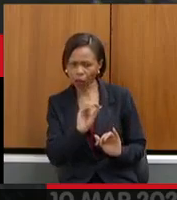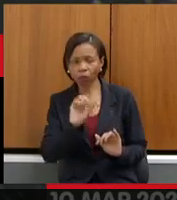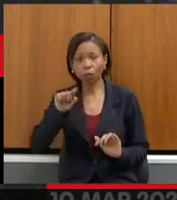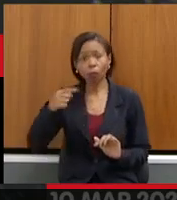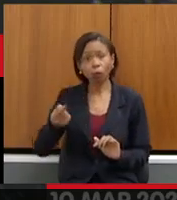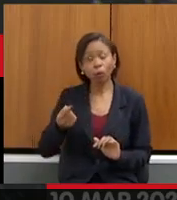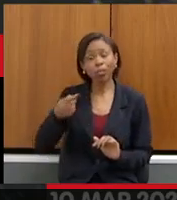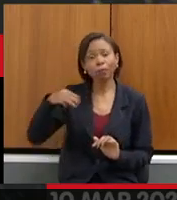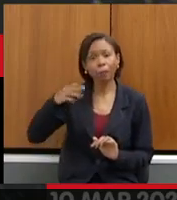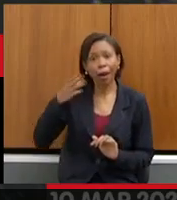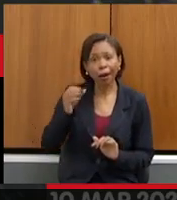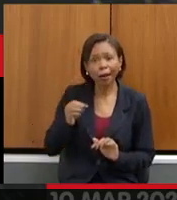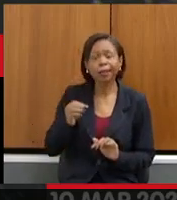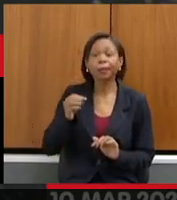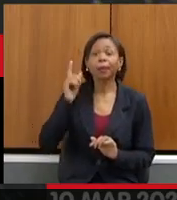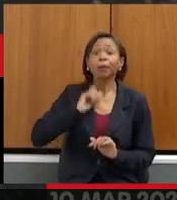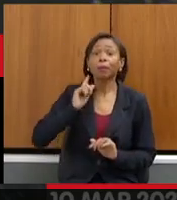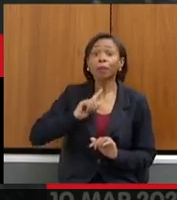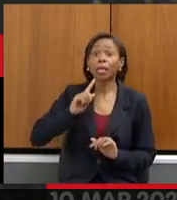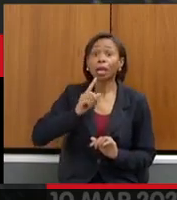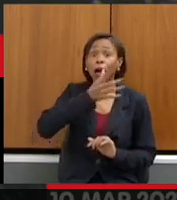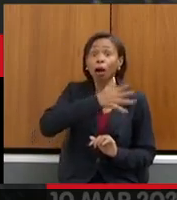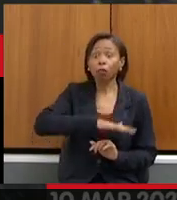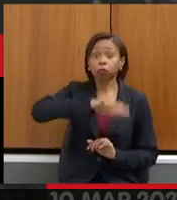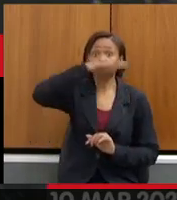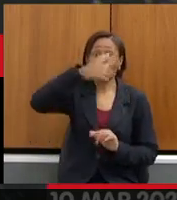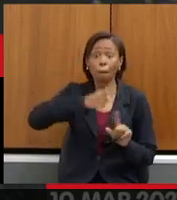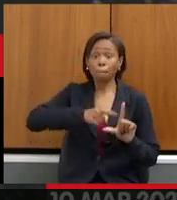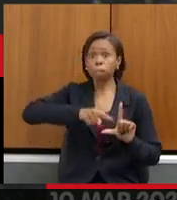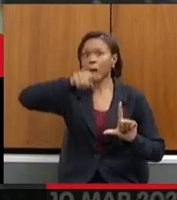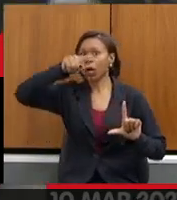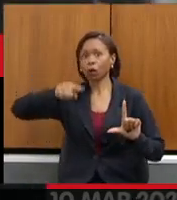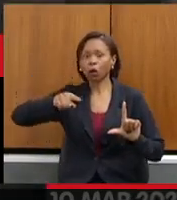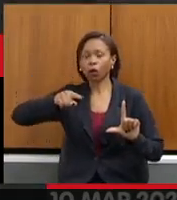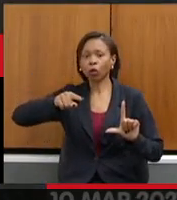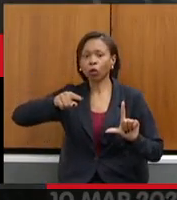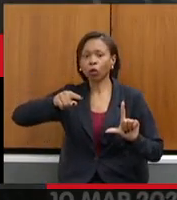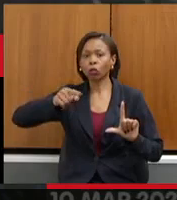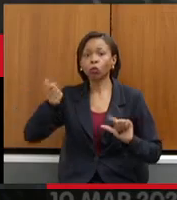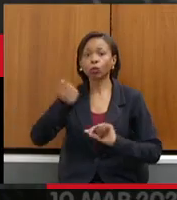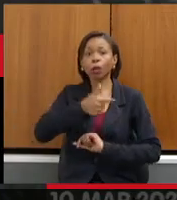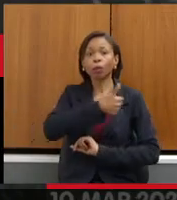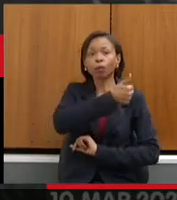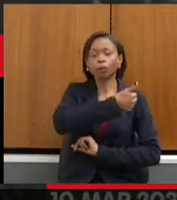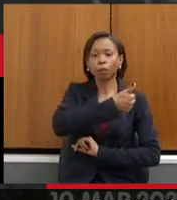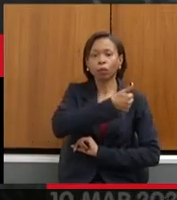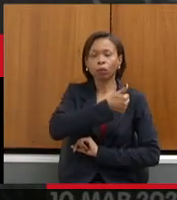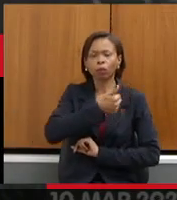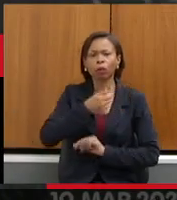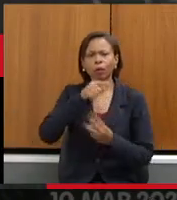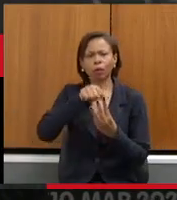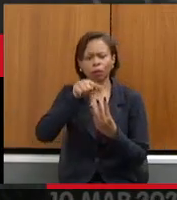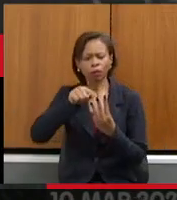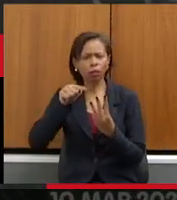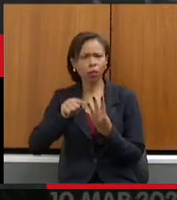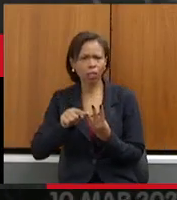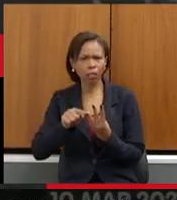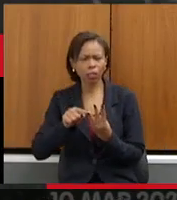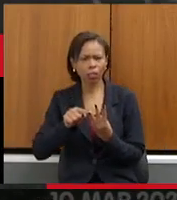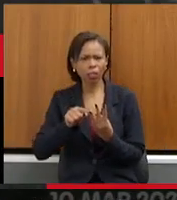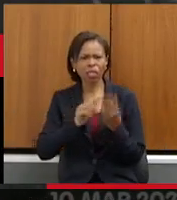pico de pandemias cinco vezes maior do que o primeiro Alerta secretário porque as três gatas porque no dia 24 vossa excelência